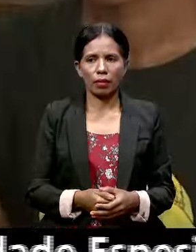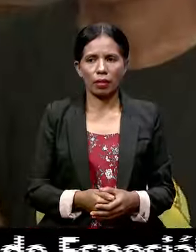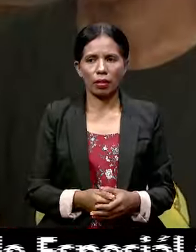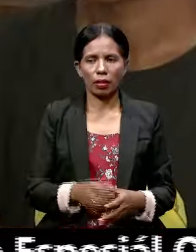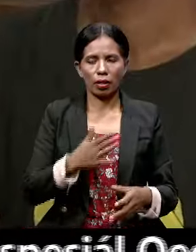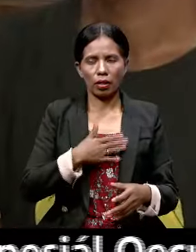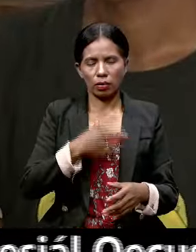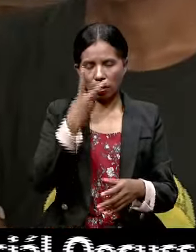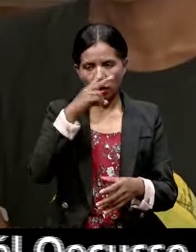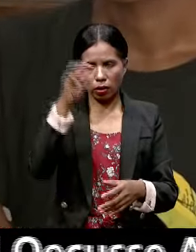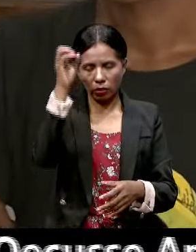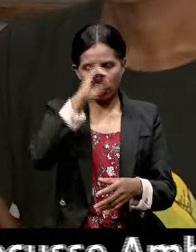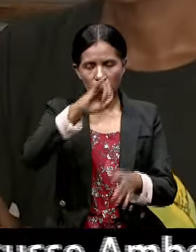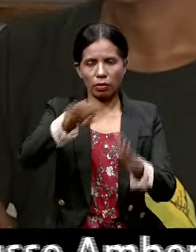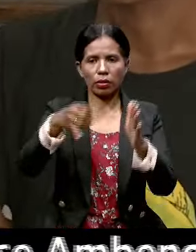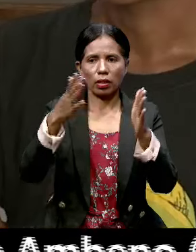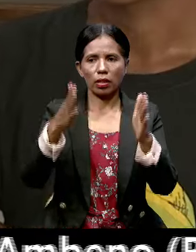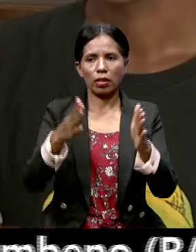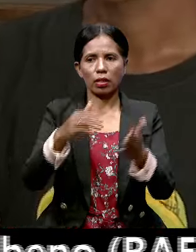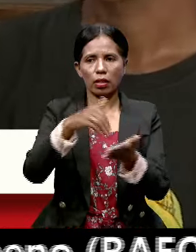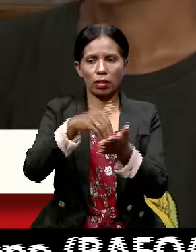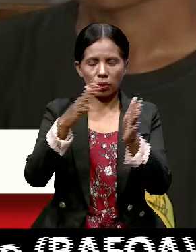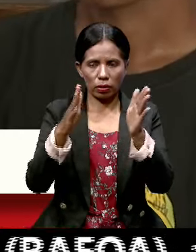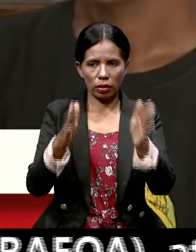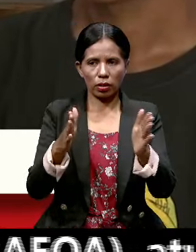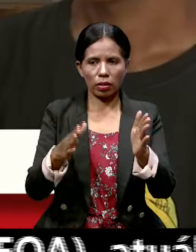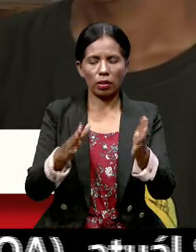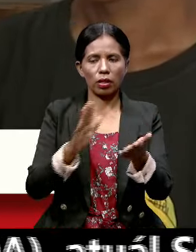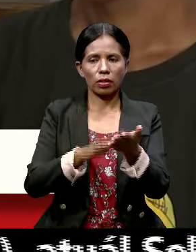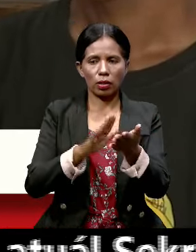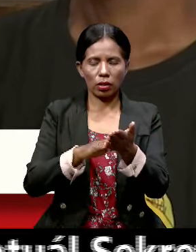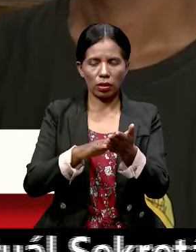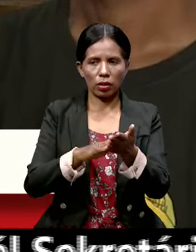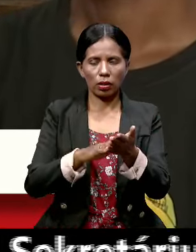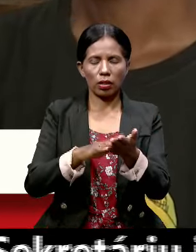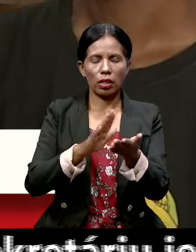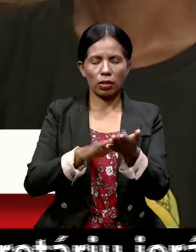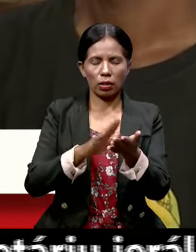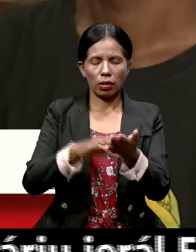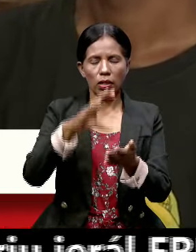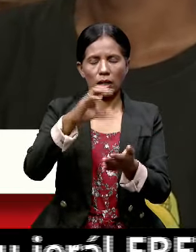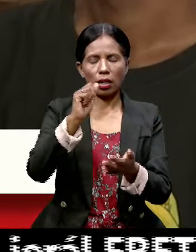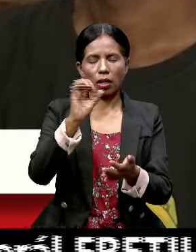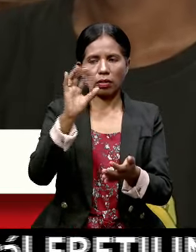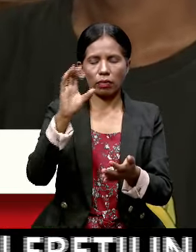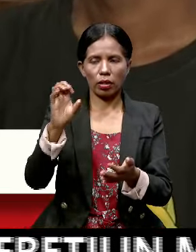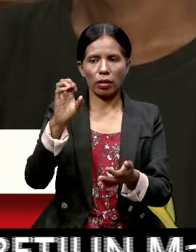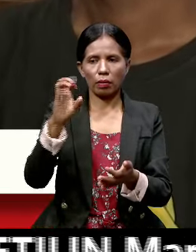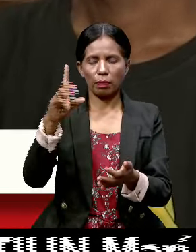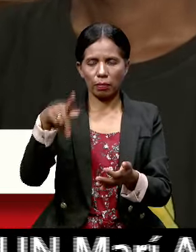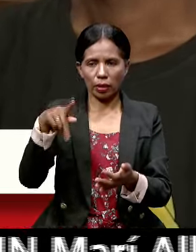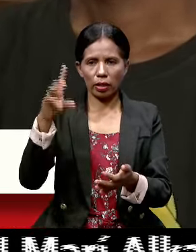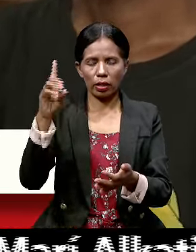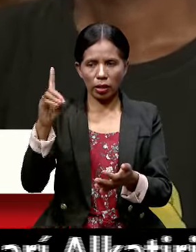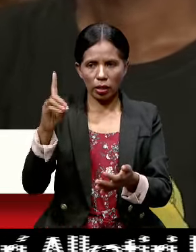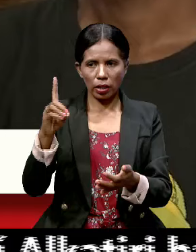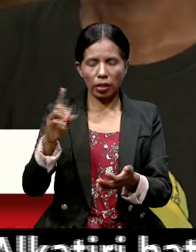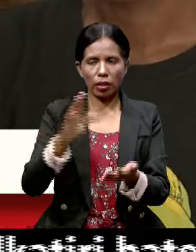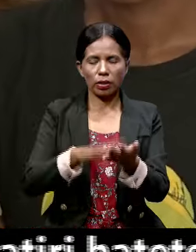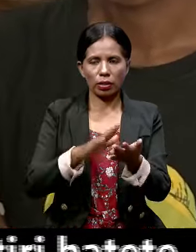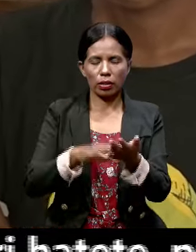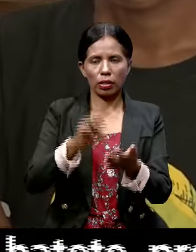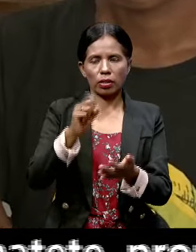haunia hare observação geral estudante sira ne bema karemata husi escola café rematos si EPD, rematos si